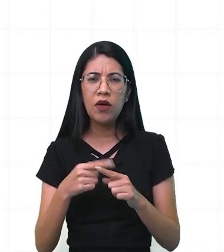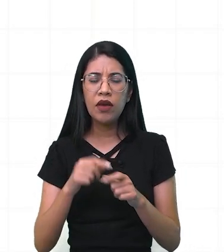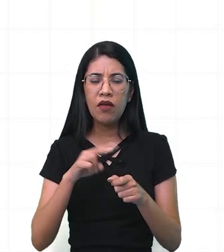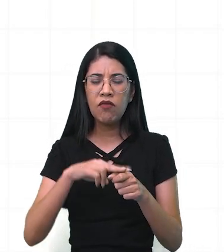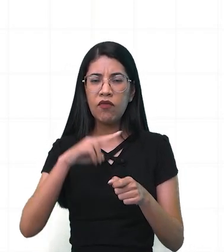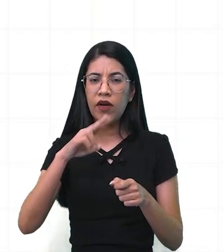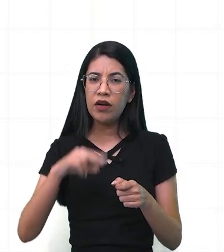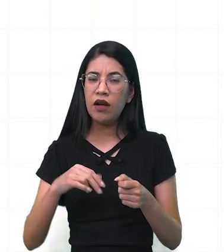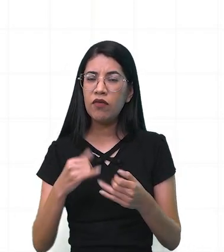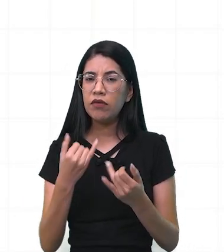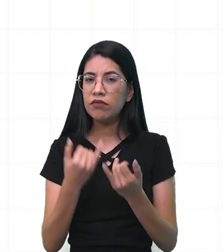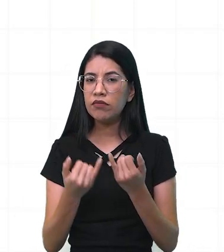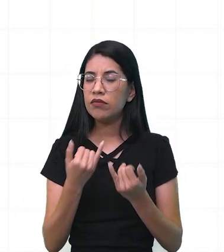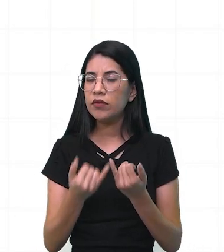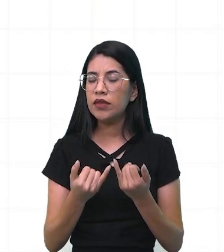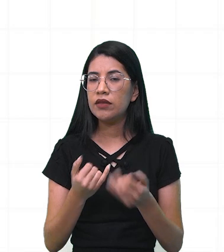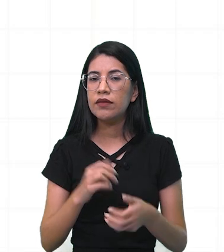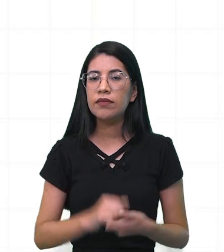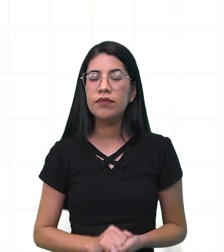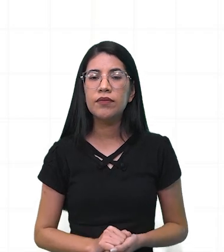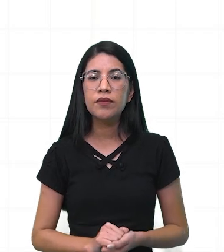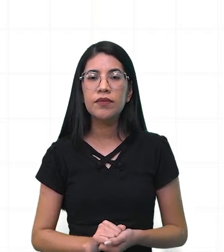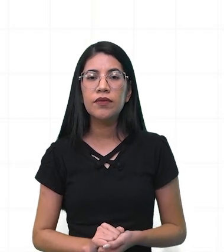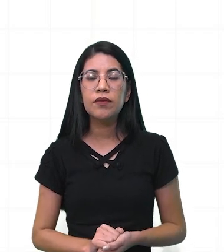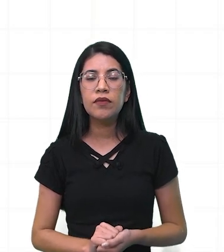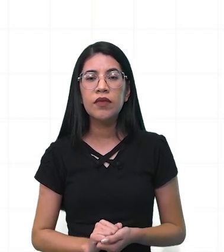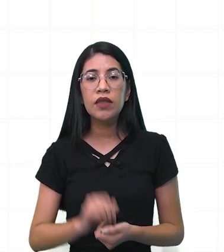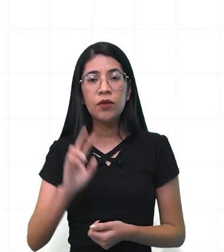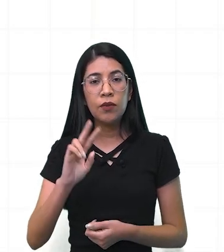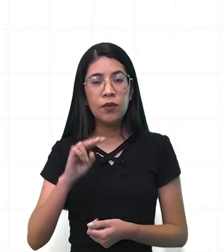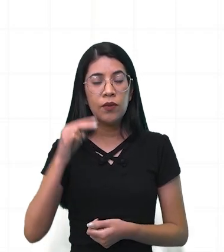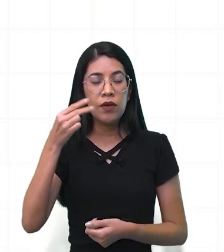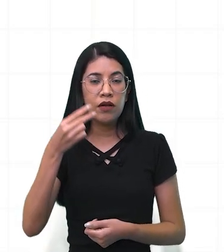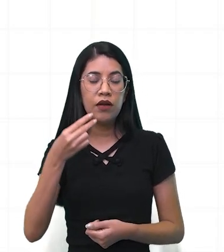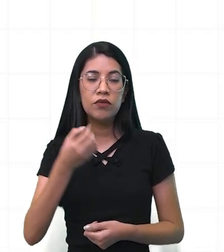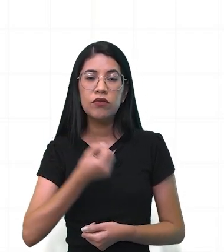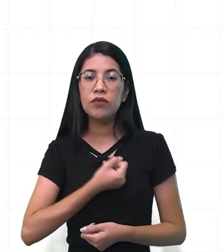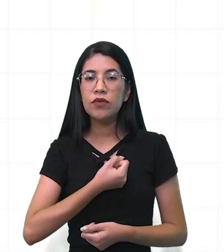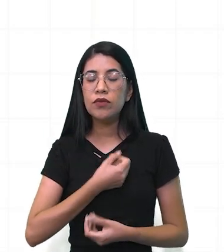variável? Vamos lá, o quadrado de um número.